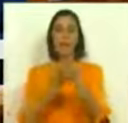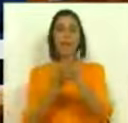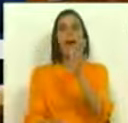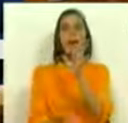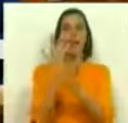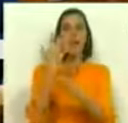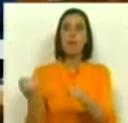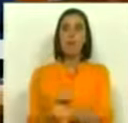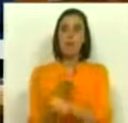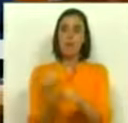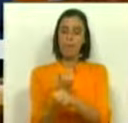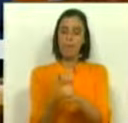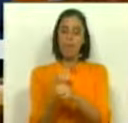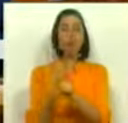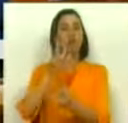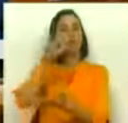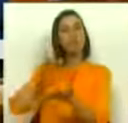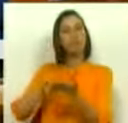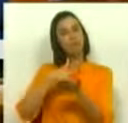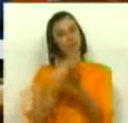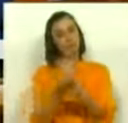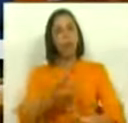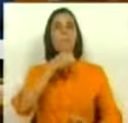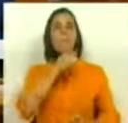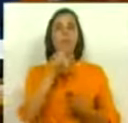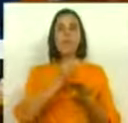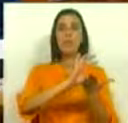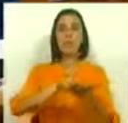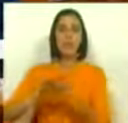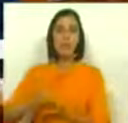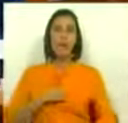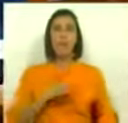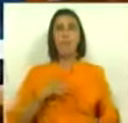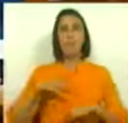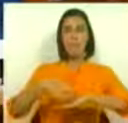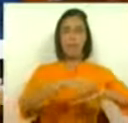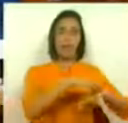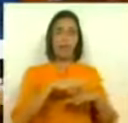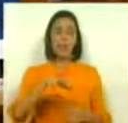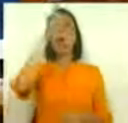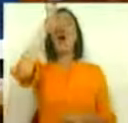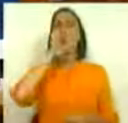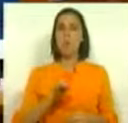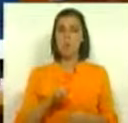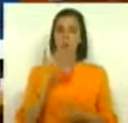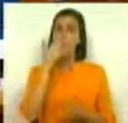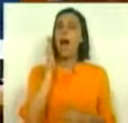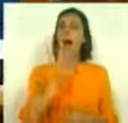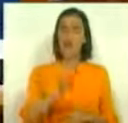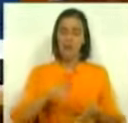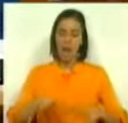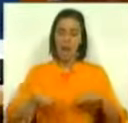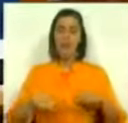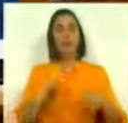da criação de emprego e já aprovou um conjunto de medidas de financiamento às empresas. O Governo está a agir e